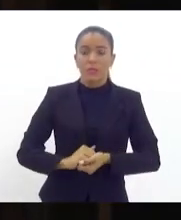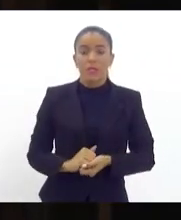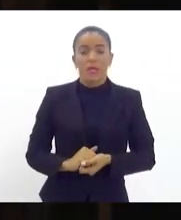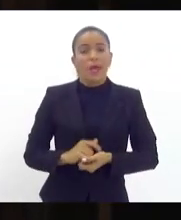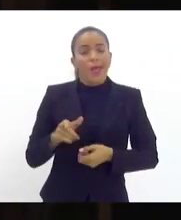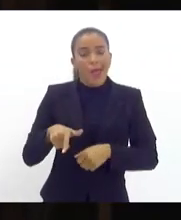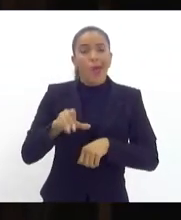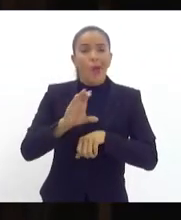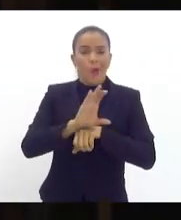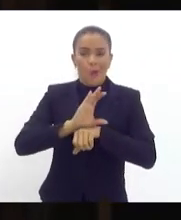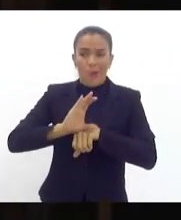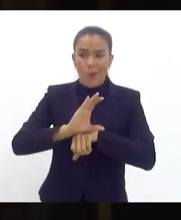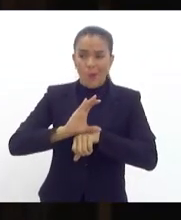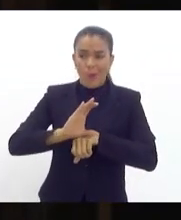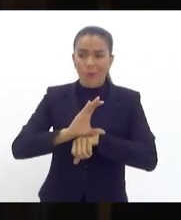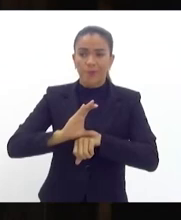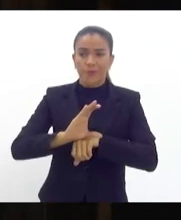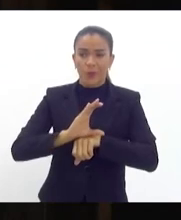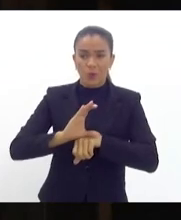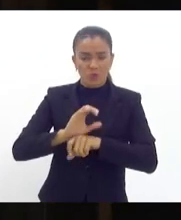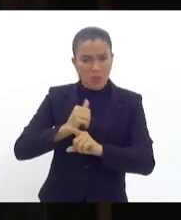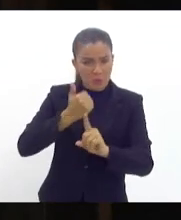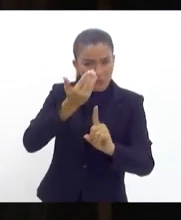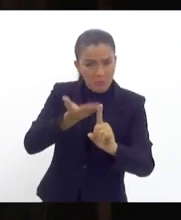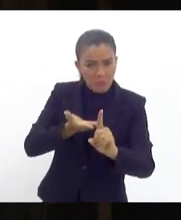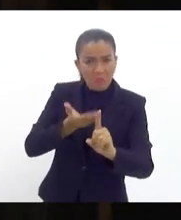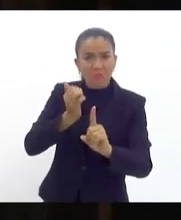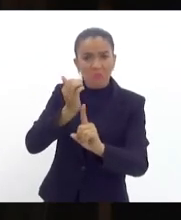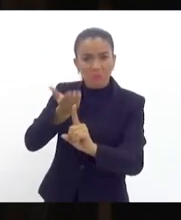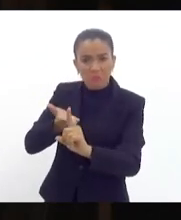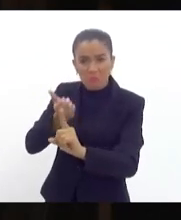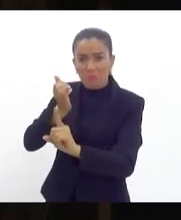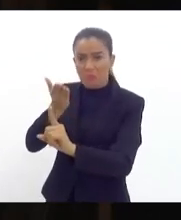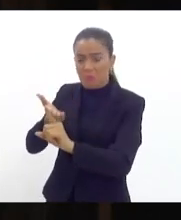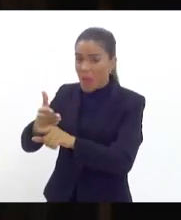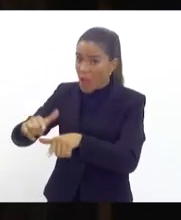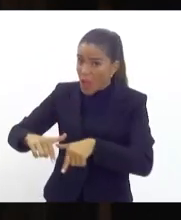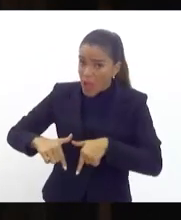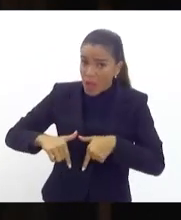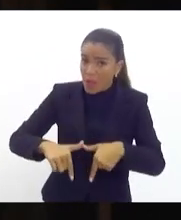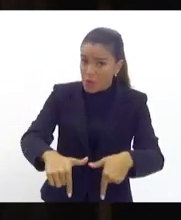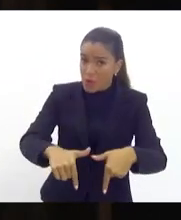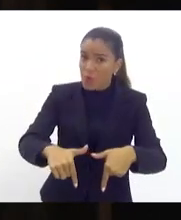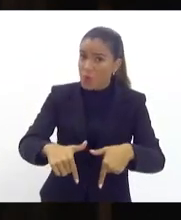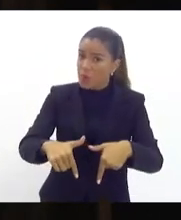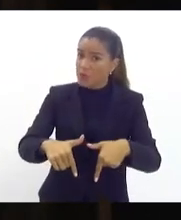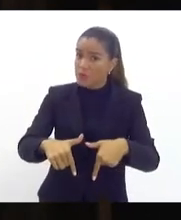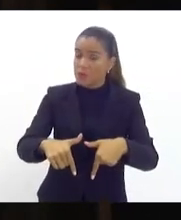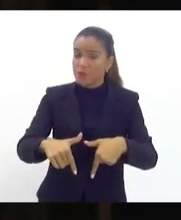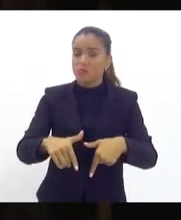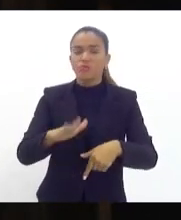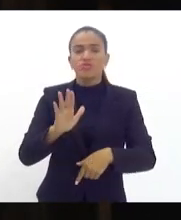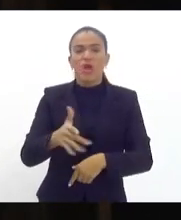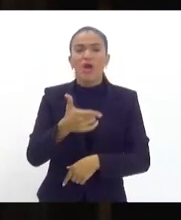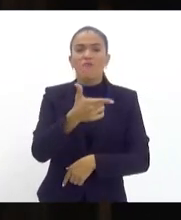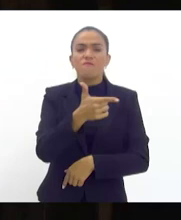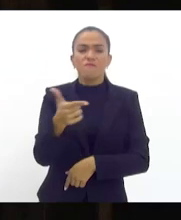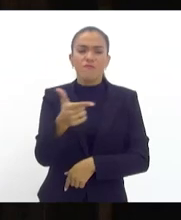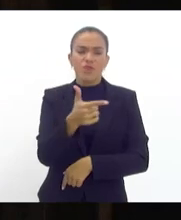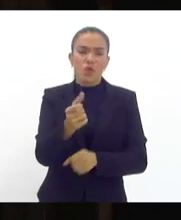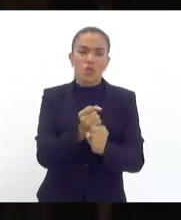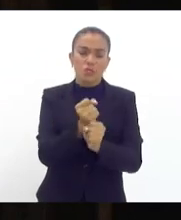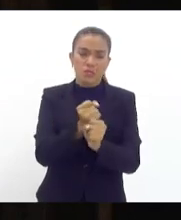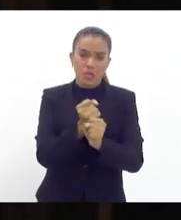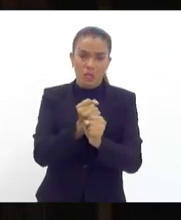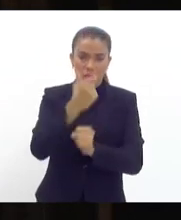um conselho até que eu gostaria de render minhas homenagem Já que é um conselho que muito atuante já já tenho 22 anos de